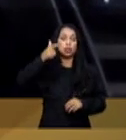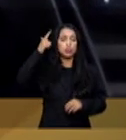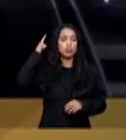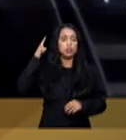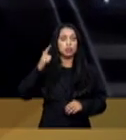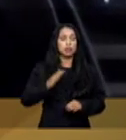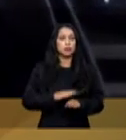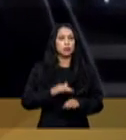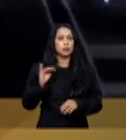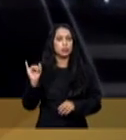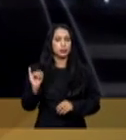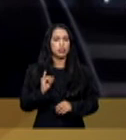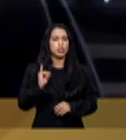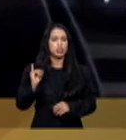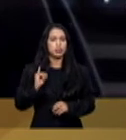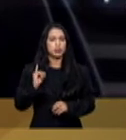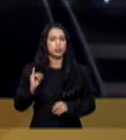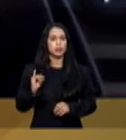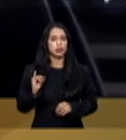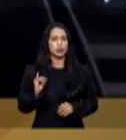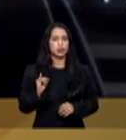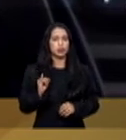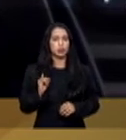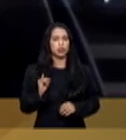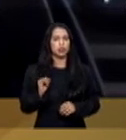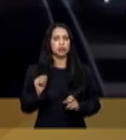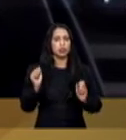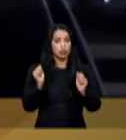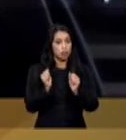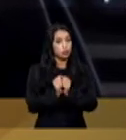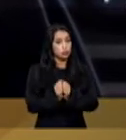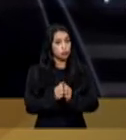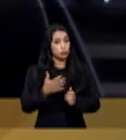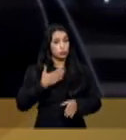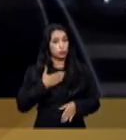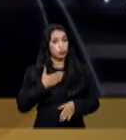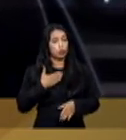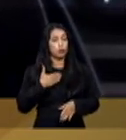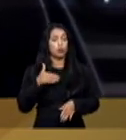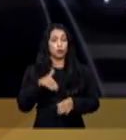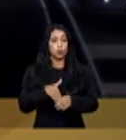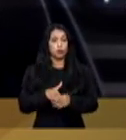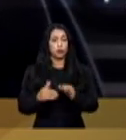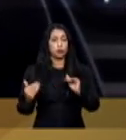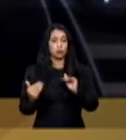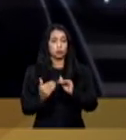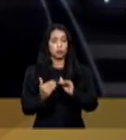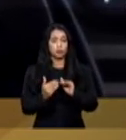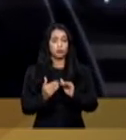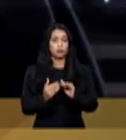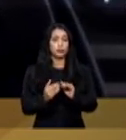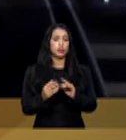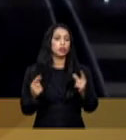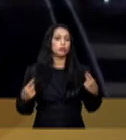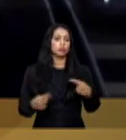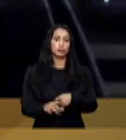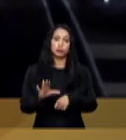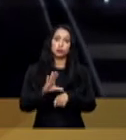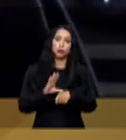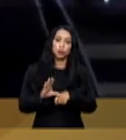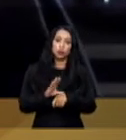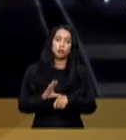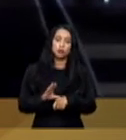mais essencial, Sua Excelência acompanha o meu voto no sentido da inconstitucionalidade